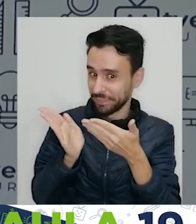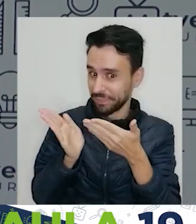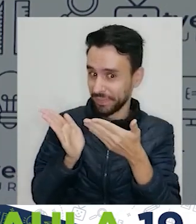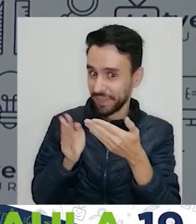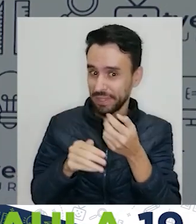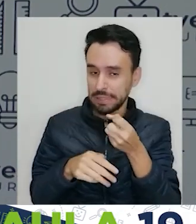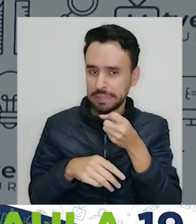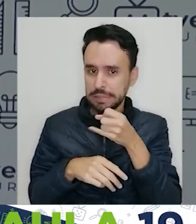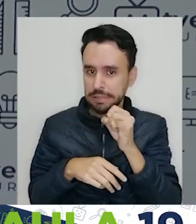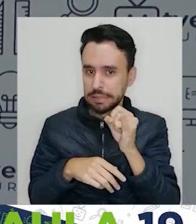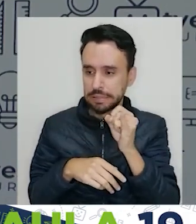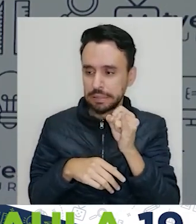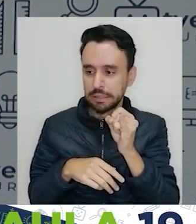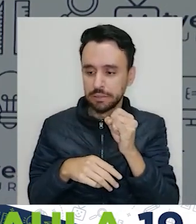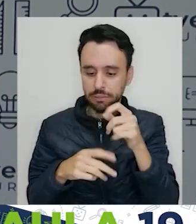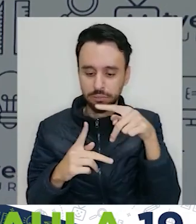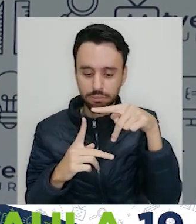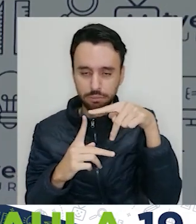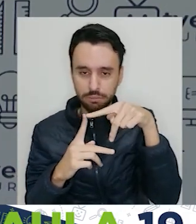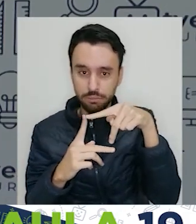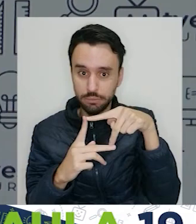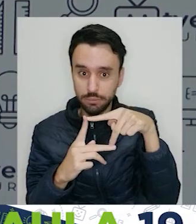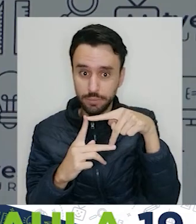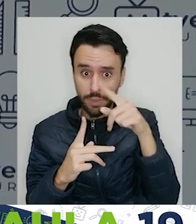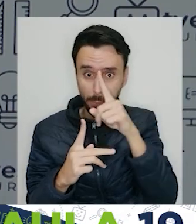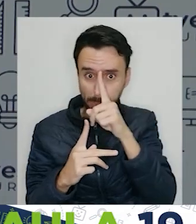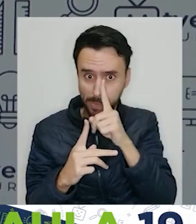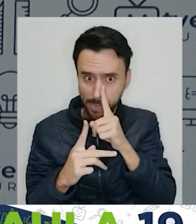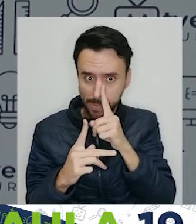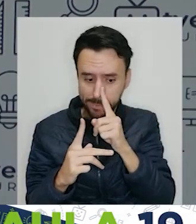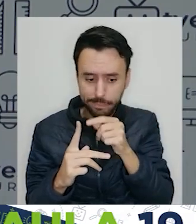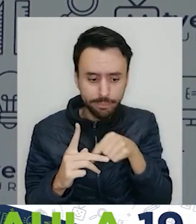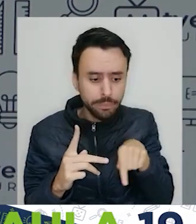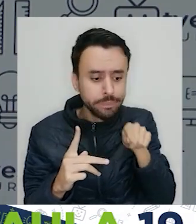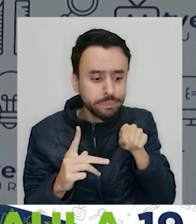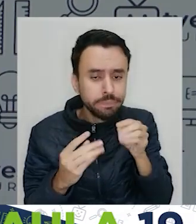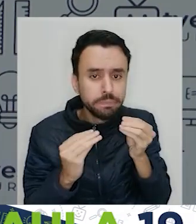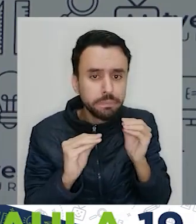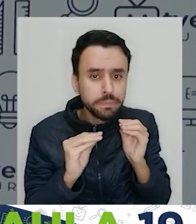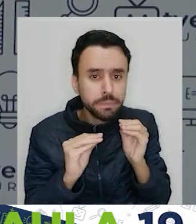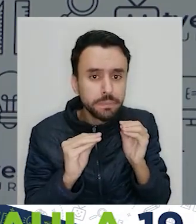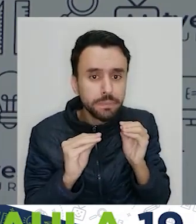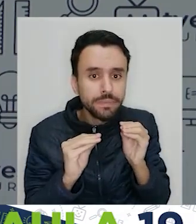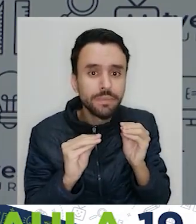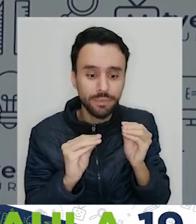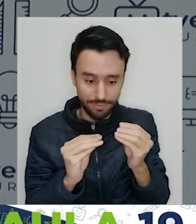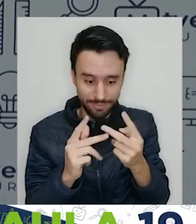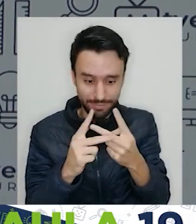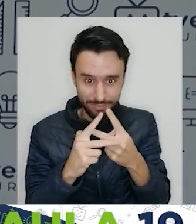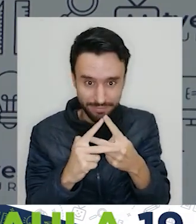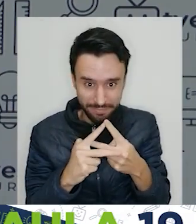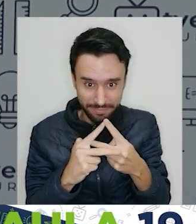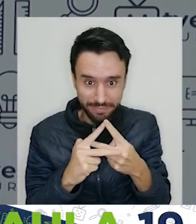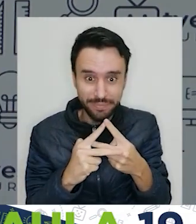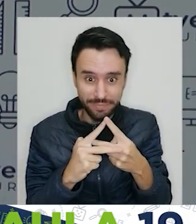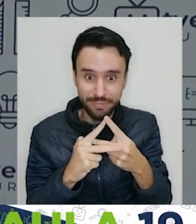Se nós paramos lá no quadrado amarelo, agora seria o triângulo